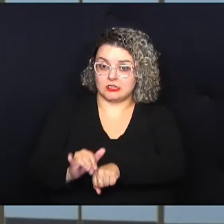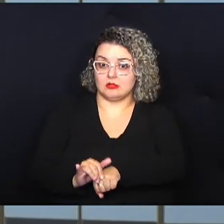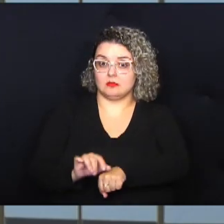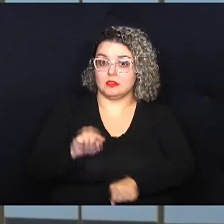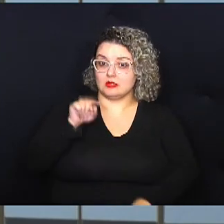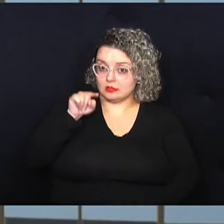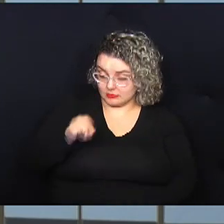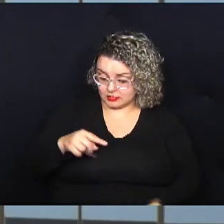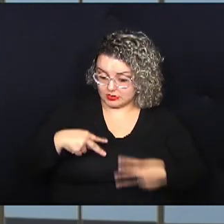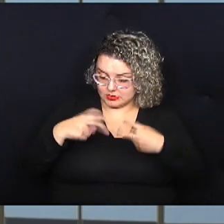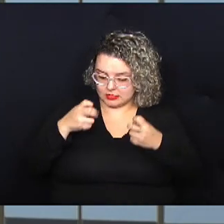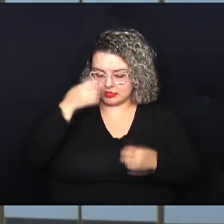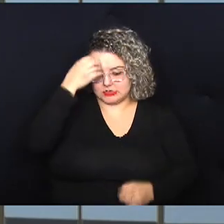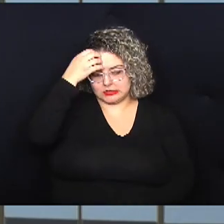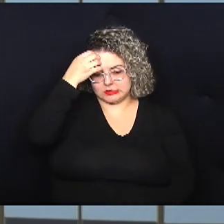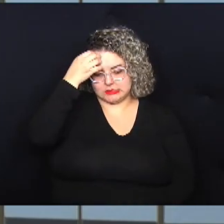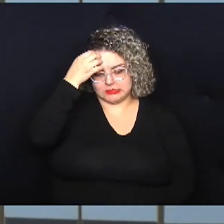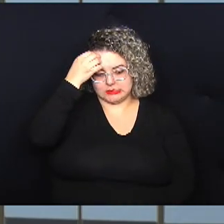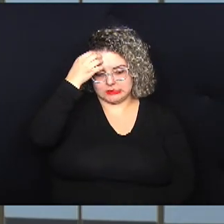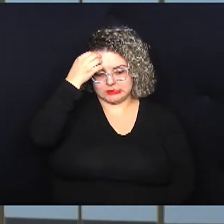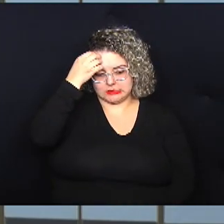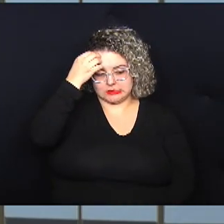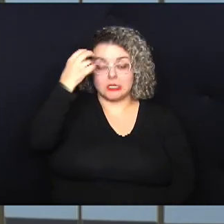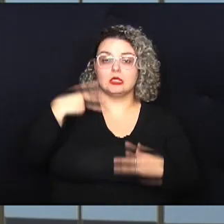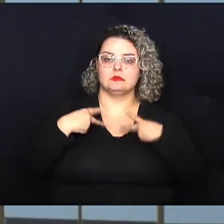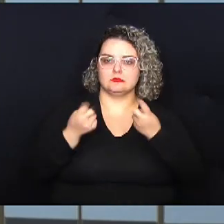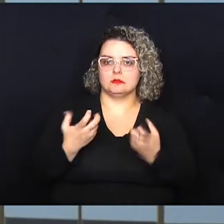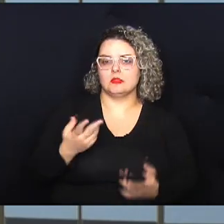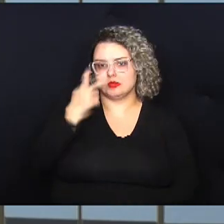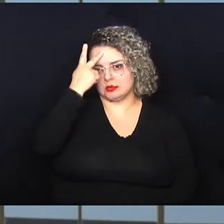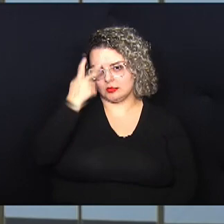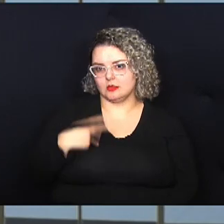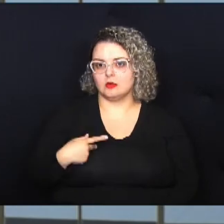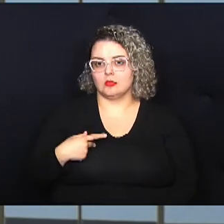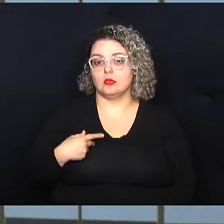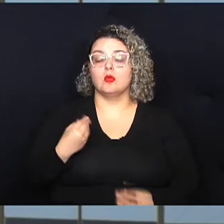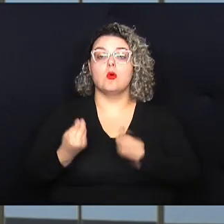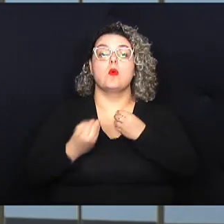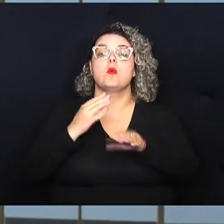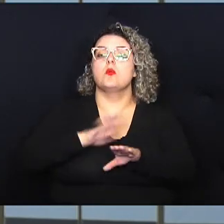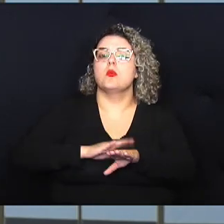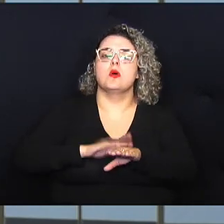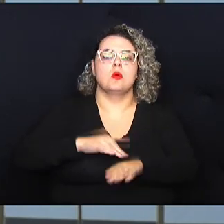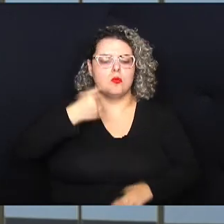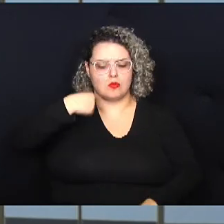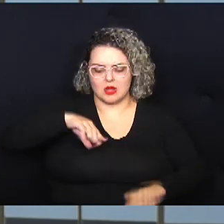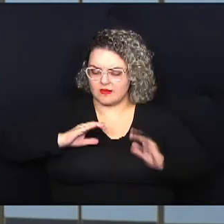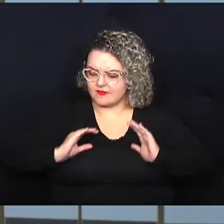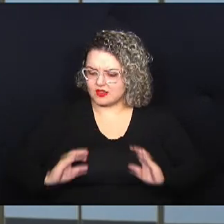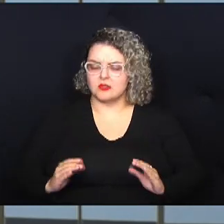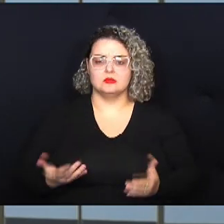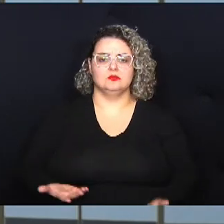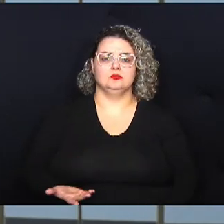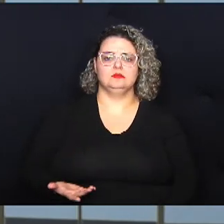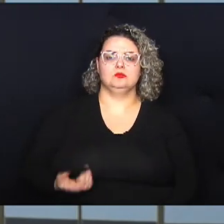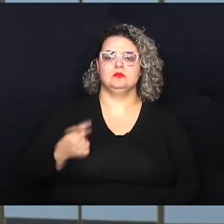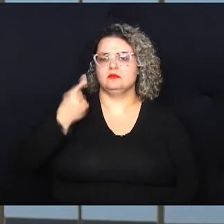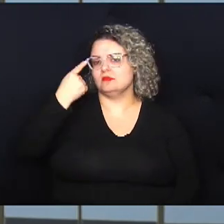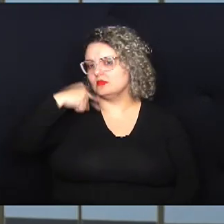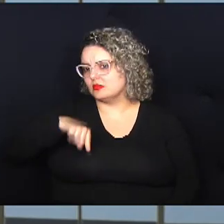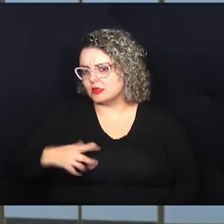conheça. Sim. E aí você se conhecendo, como você funciona, né? Seu perfil comportamental,